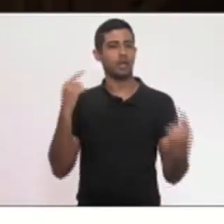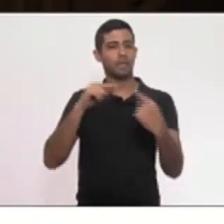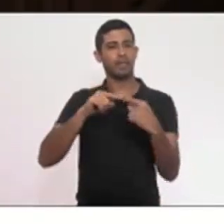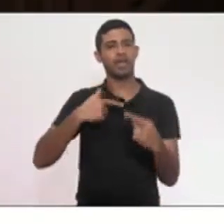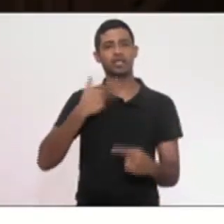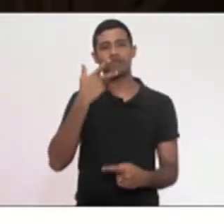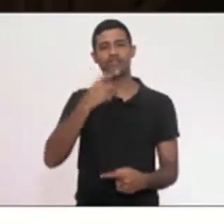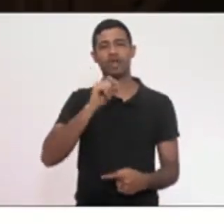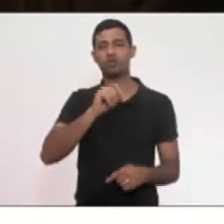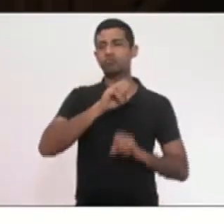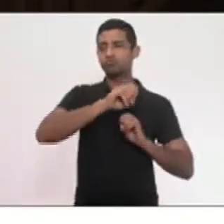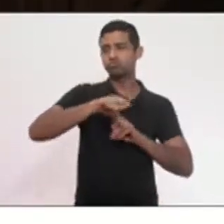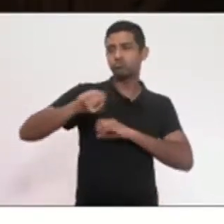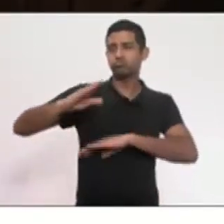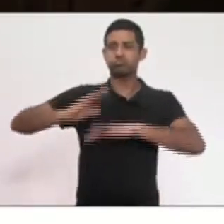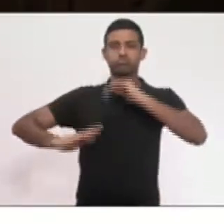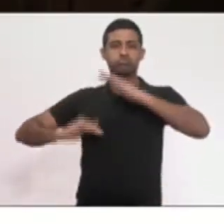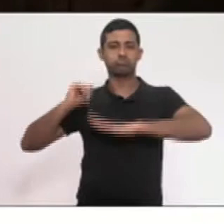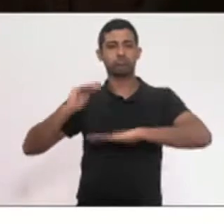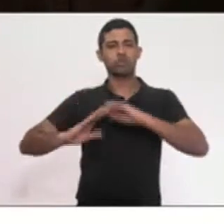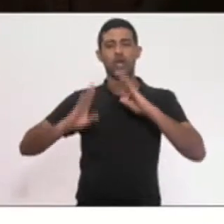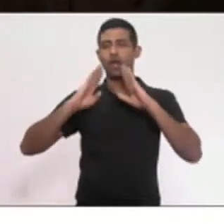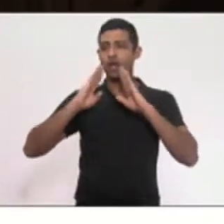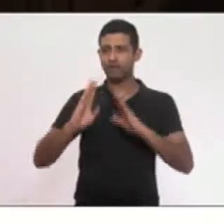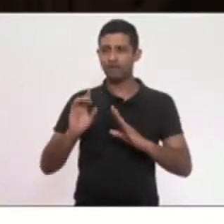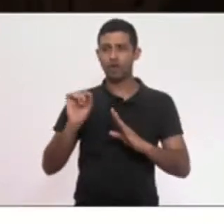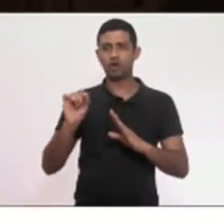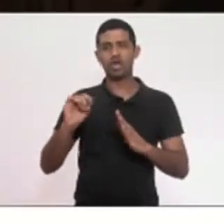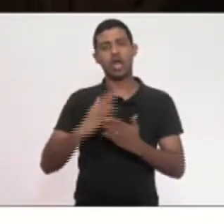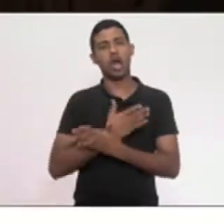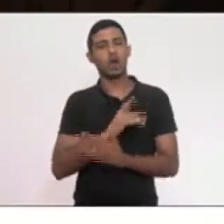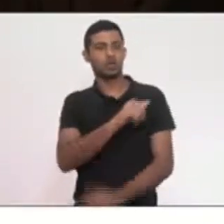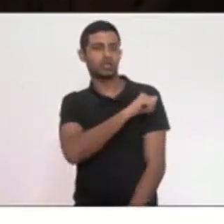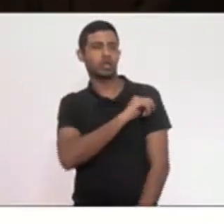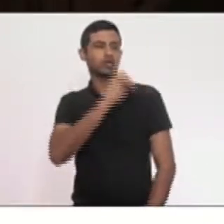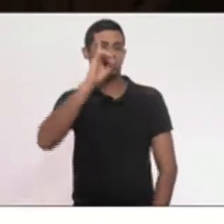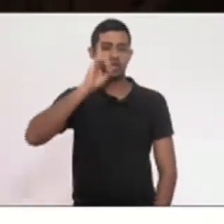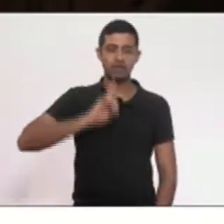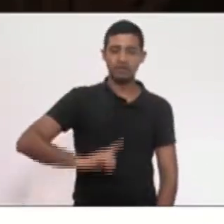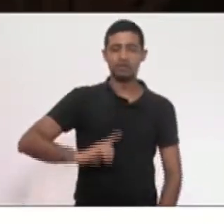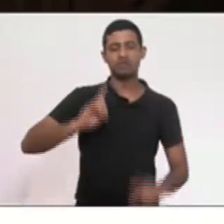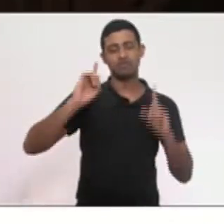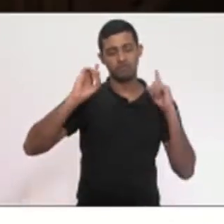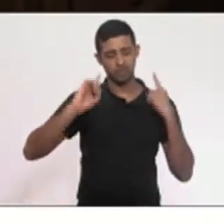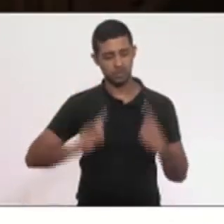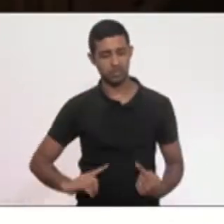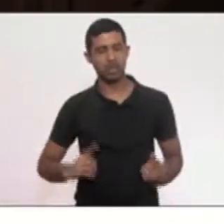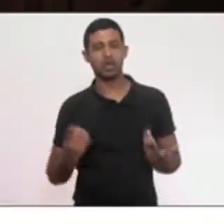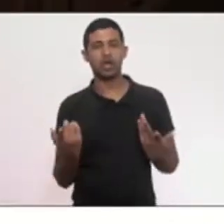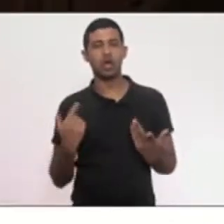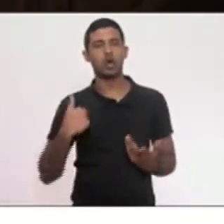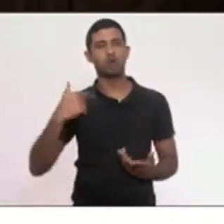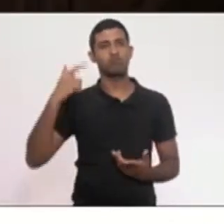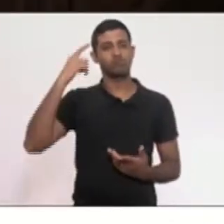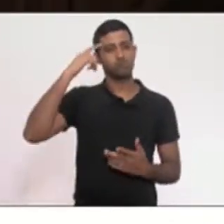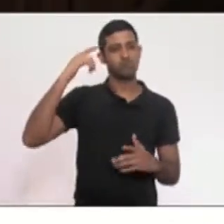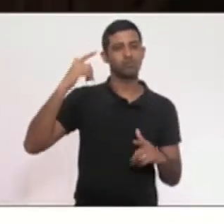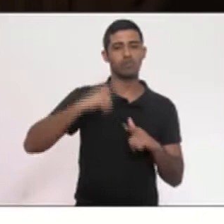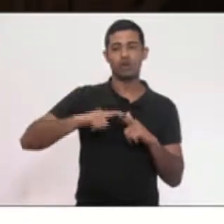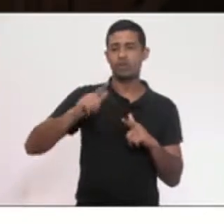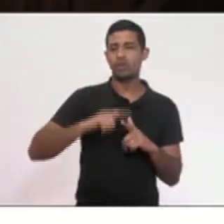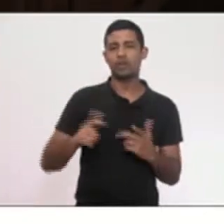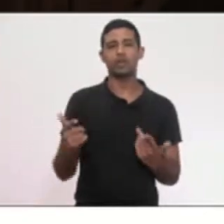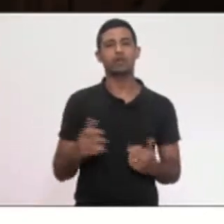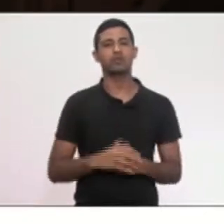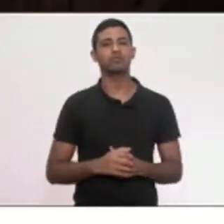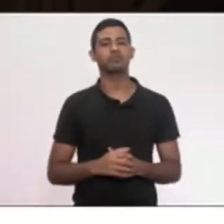atendimento educacional especializado para alunos com deficiência, transtornos globais ou superdotação. Tem